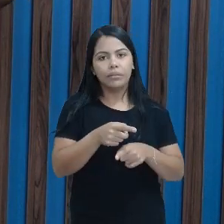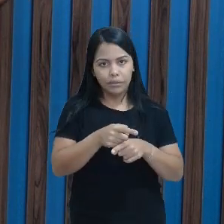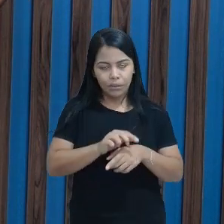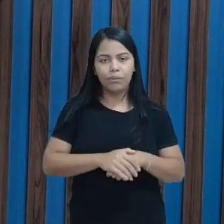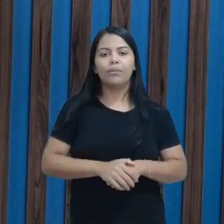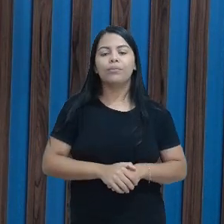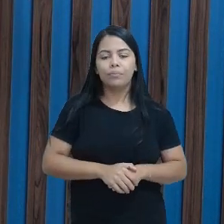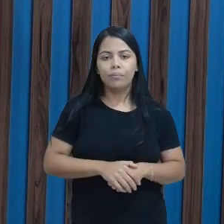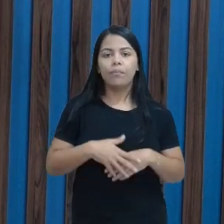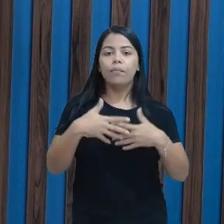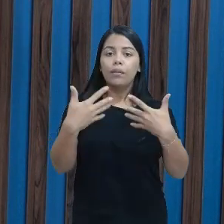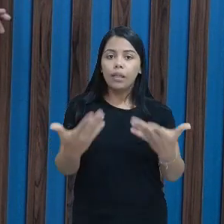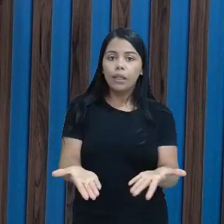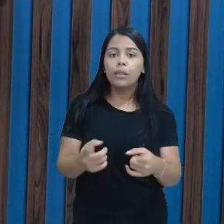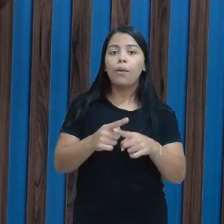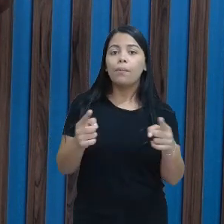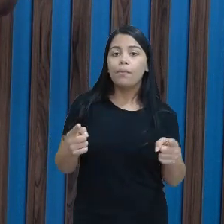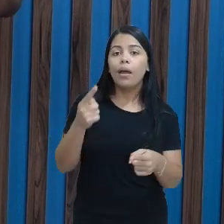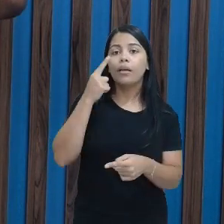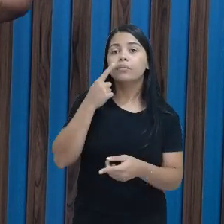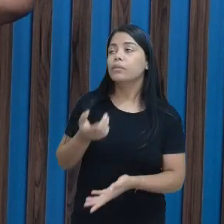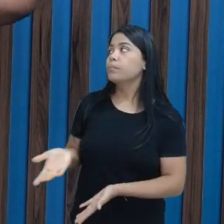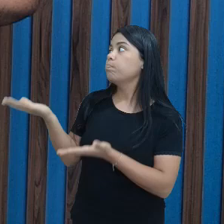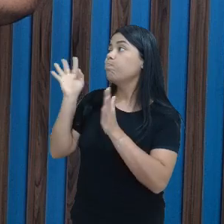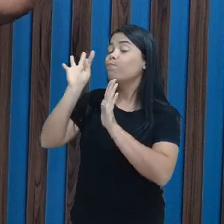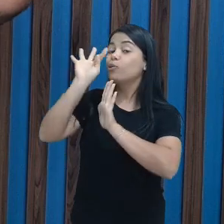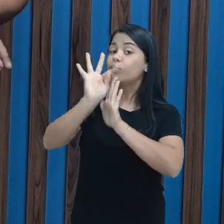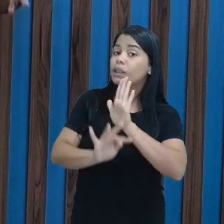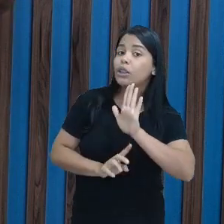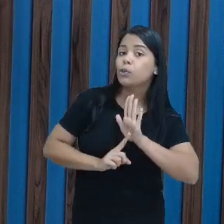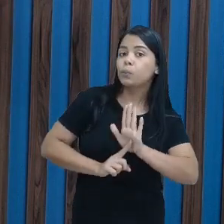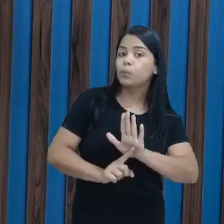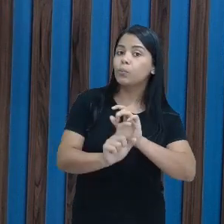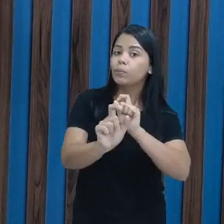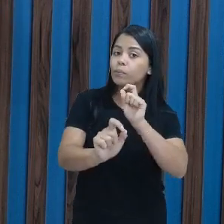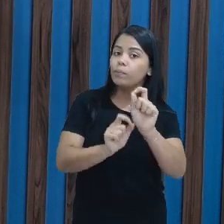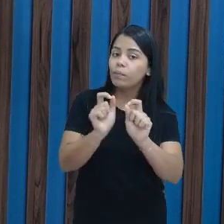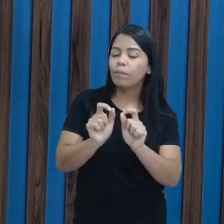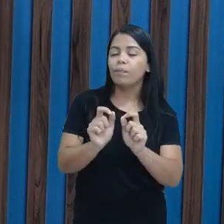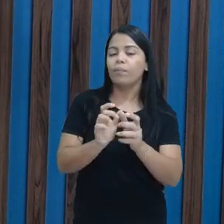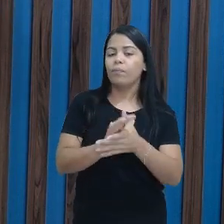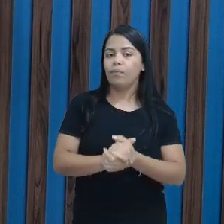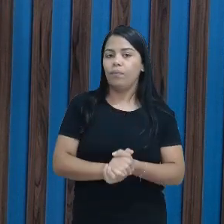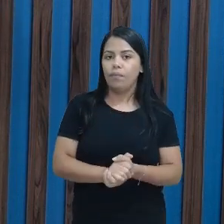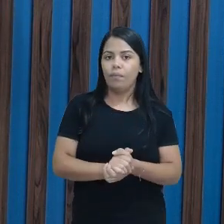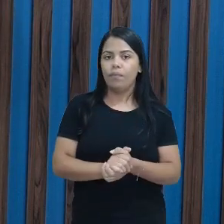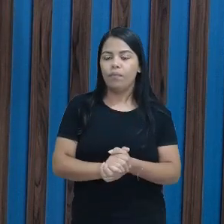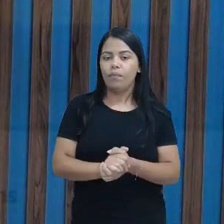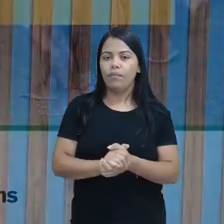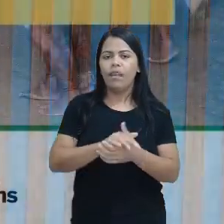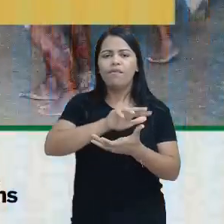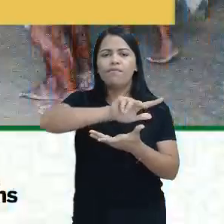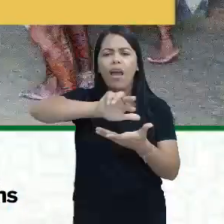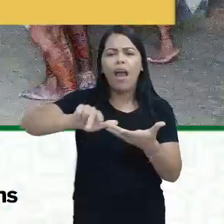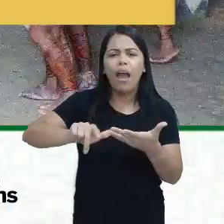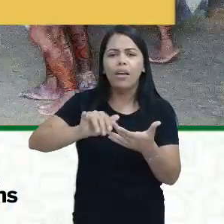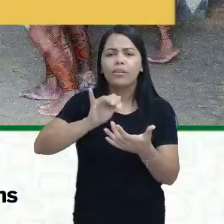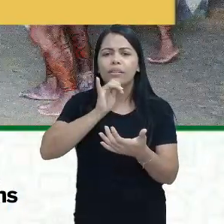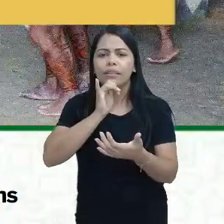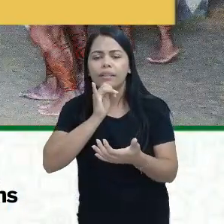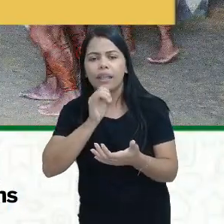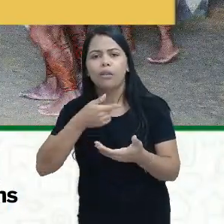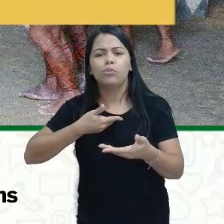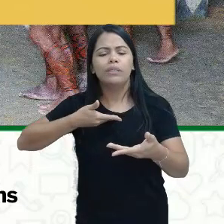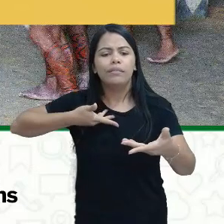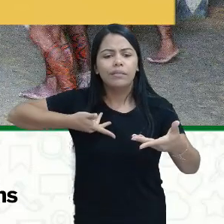indígenas. Mas aí pode ver que ele traz ali no textozinho uma série de exemplos que